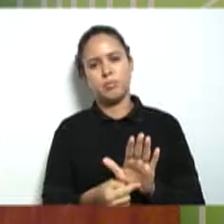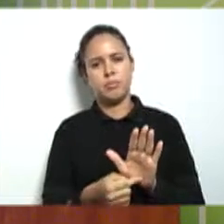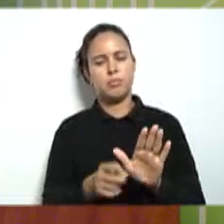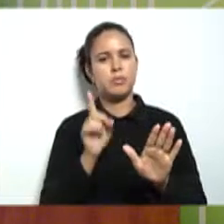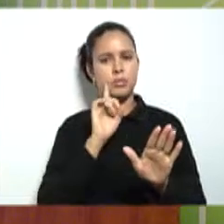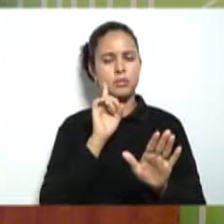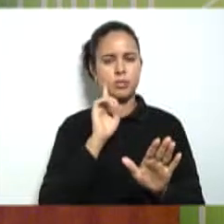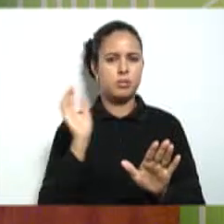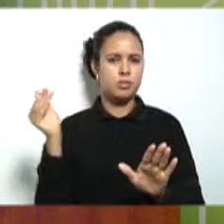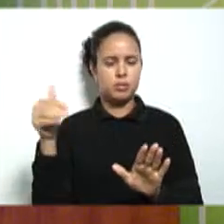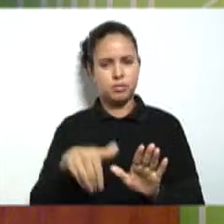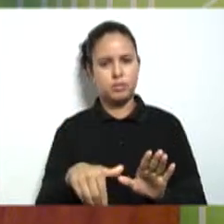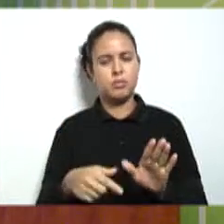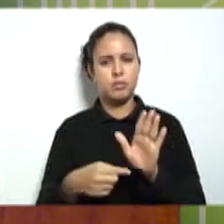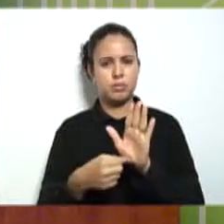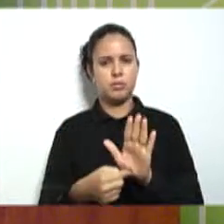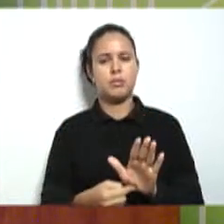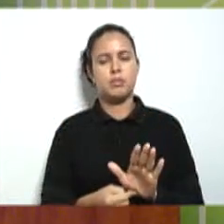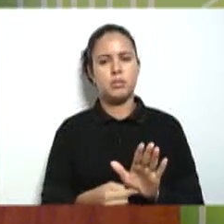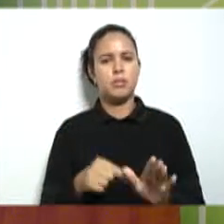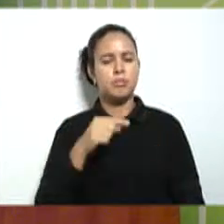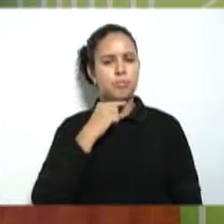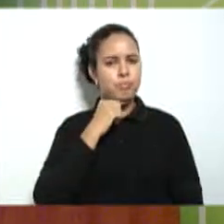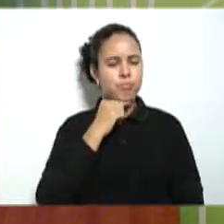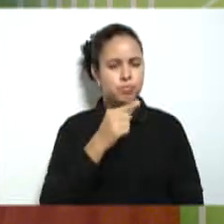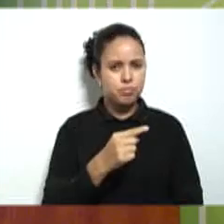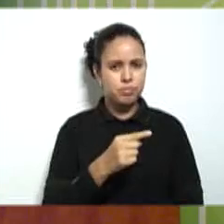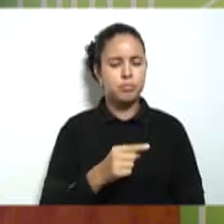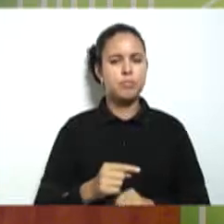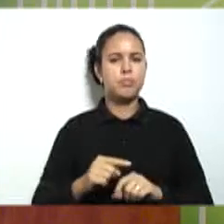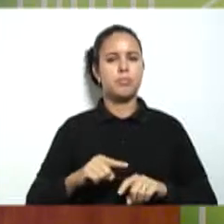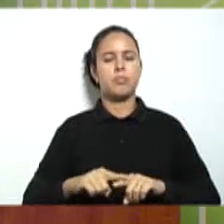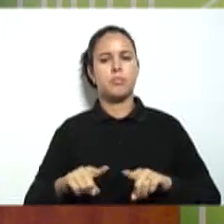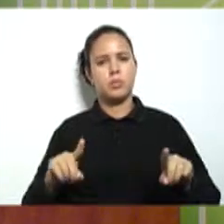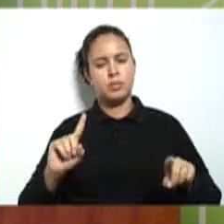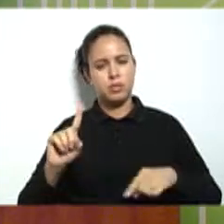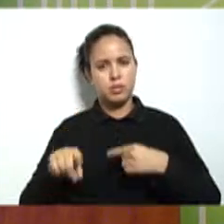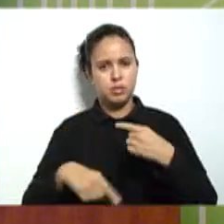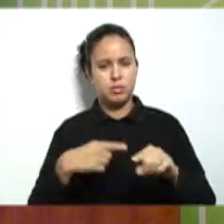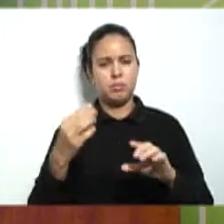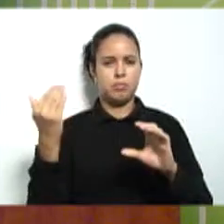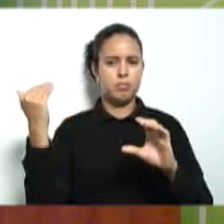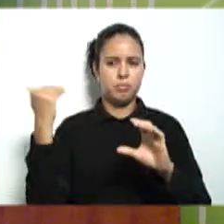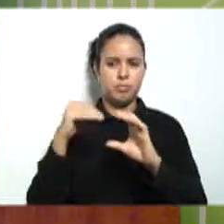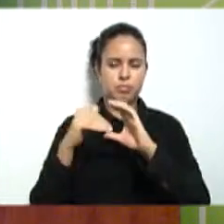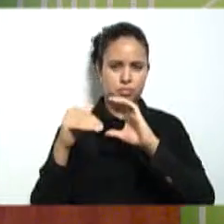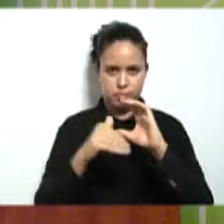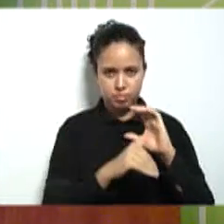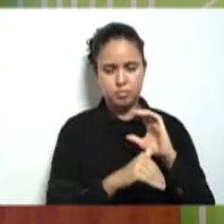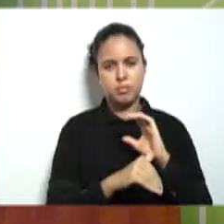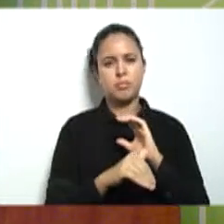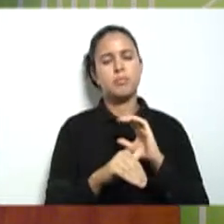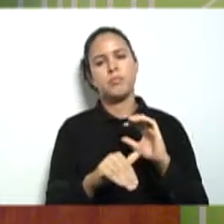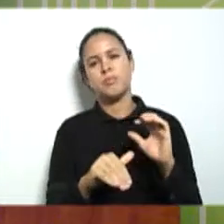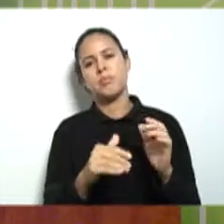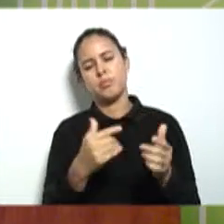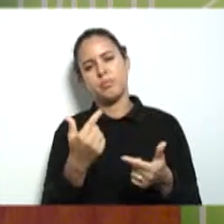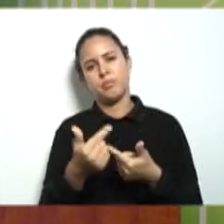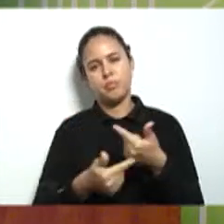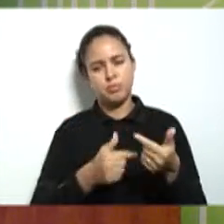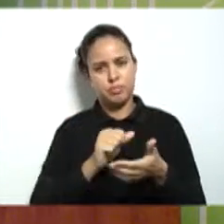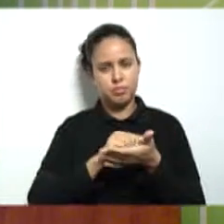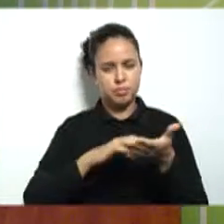apresentar em nome dos alunos, infelizmente não deu para trazer o pessoal, mas aí depois foi premiado os melhores apresentações, os melhores trabalhos realizados, e todos